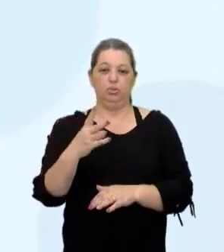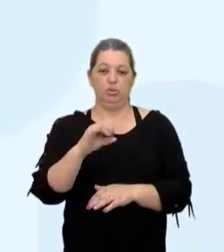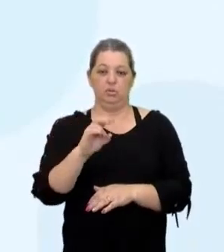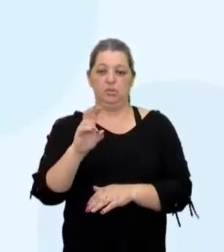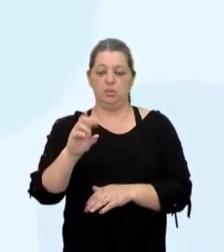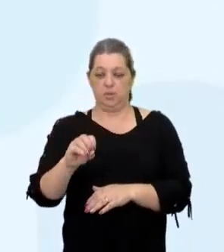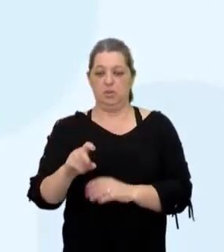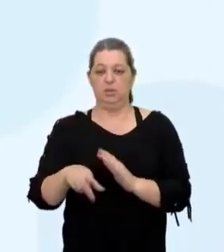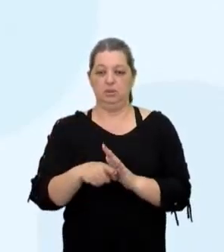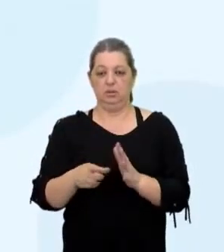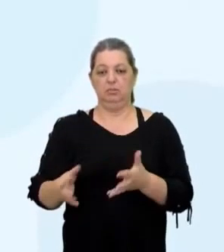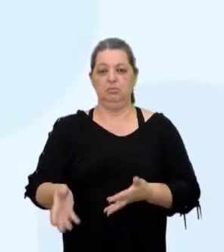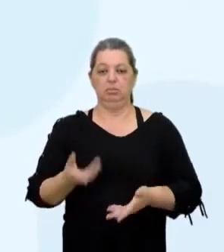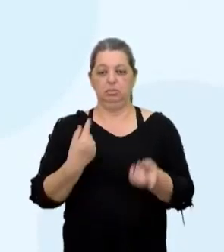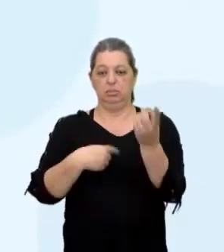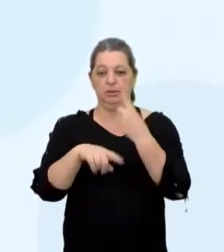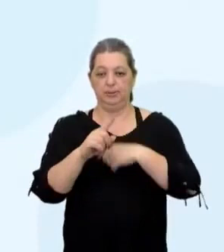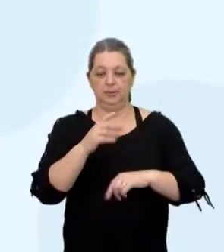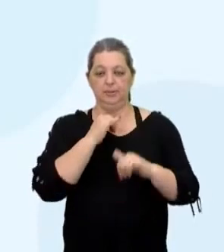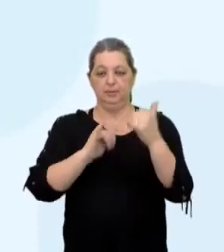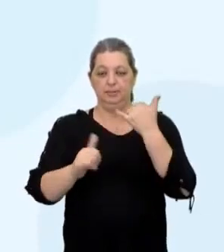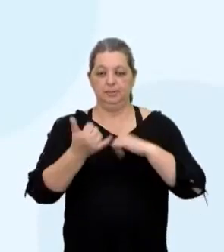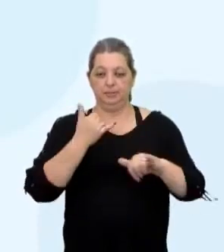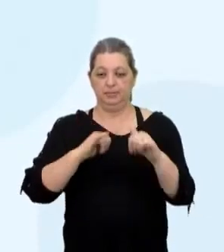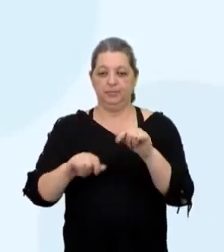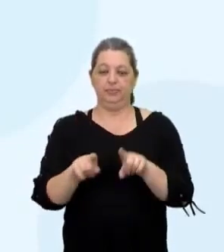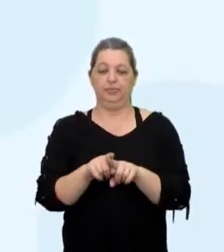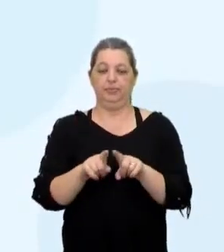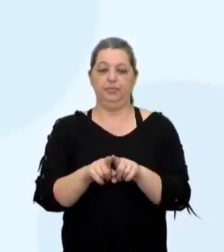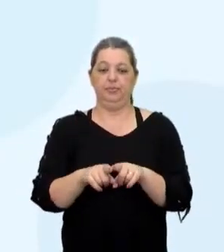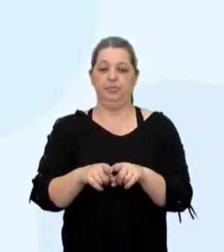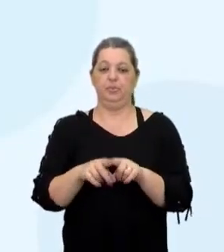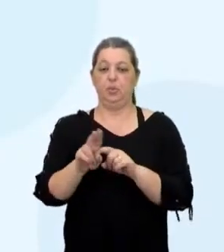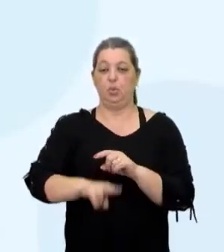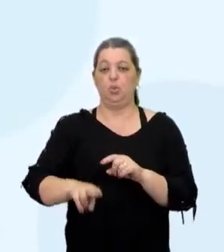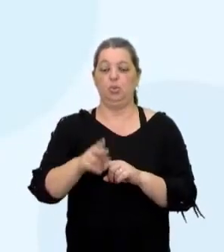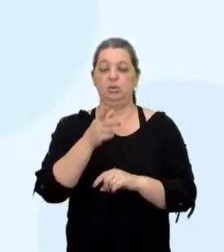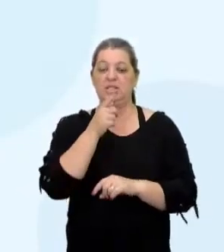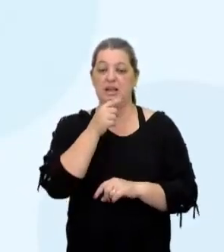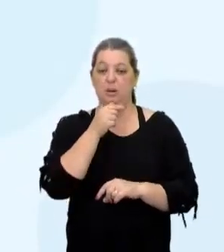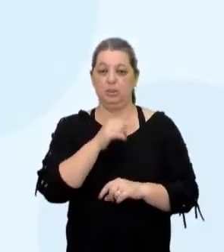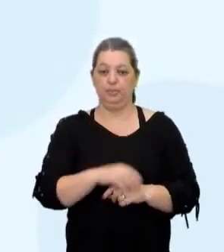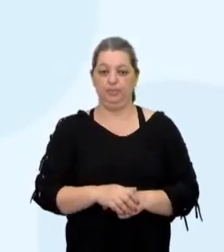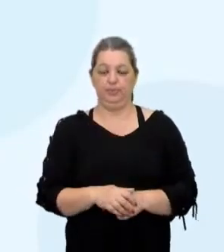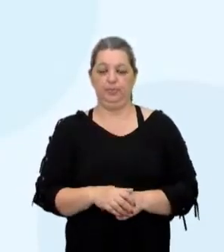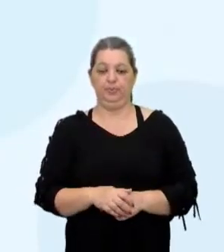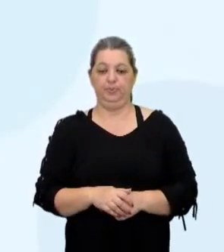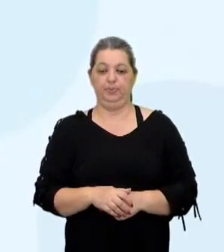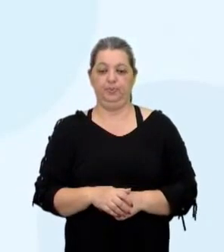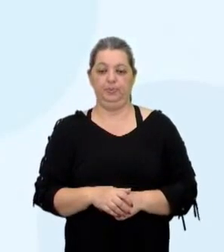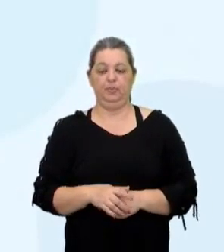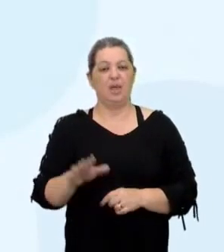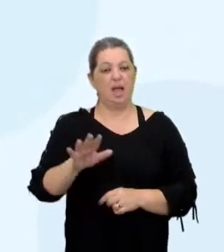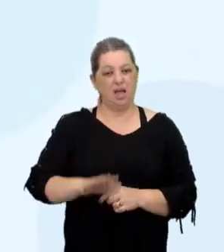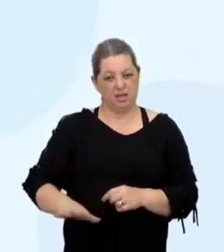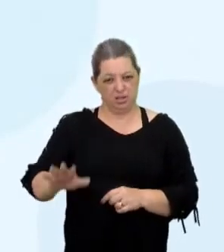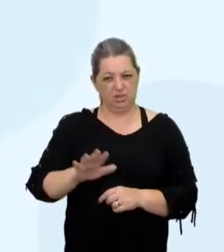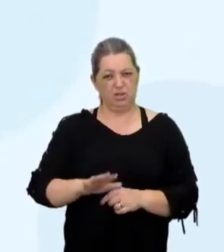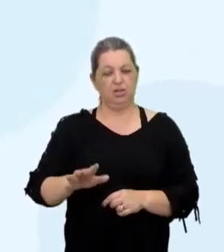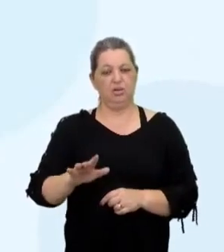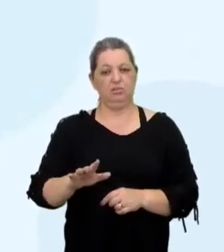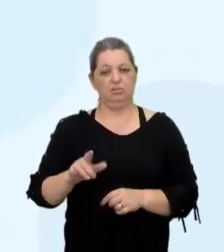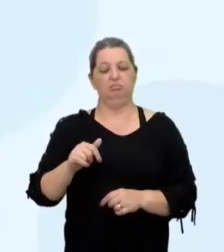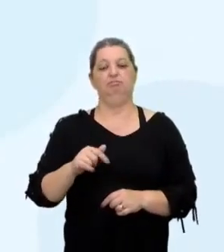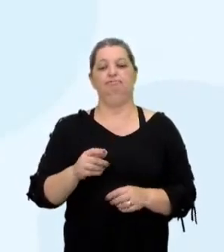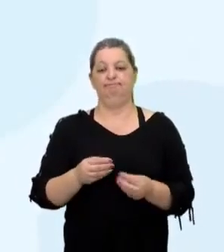de energia acompanhado de um forte incremento no consumo de água, né? E a região aqui vai ser